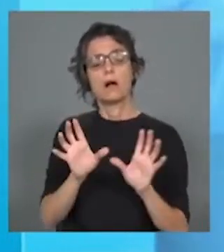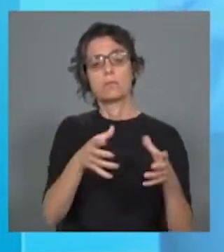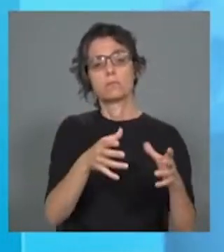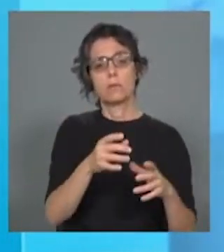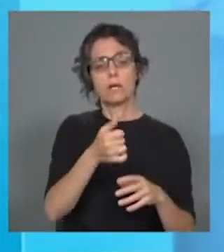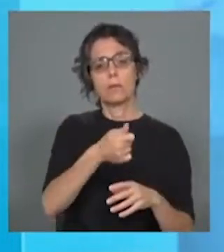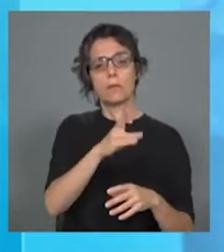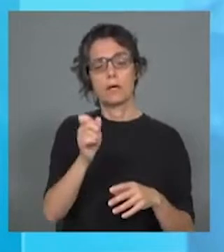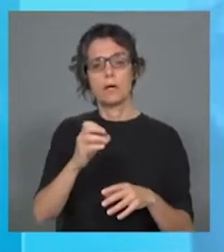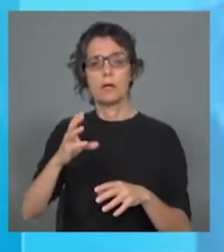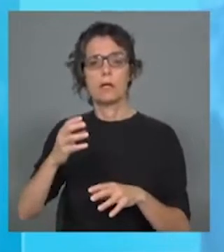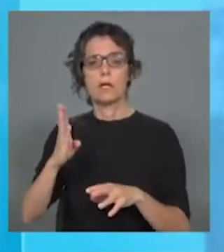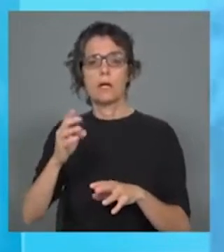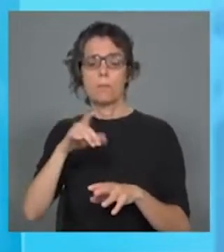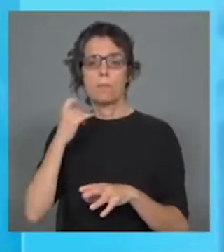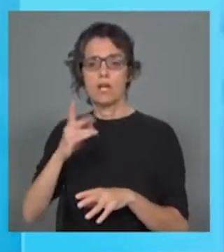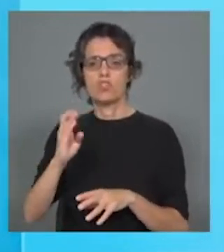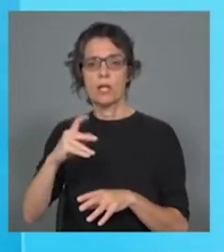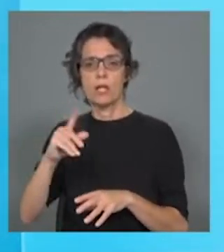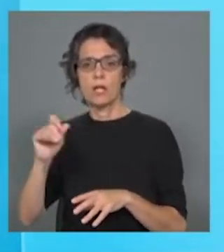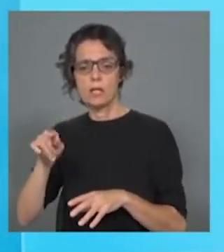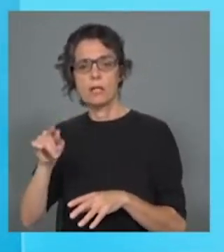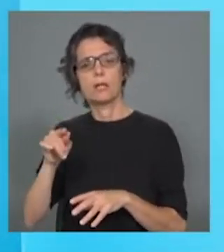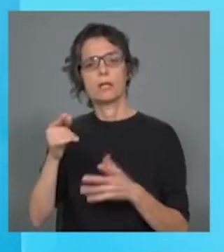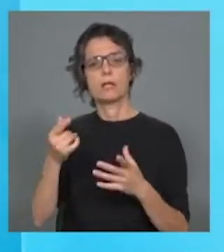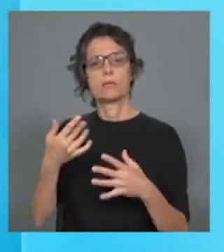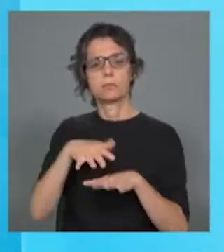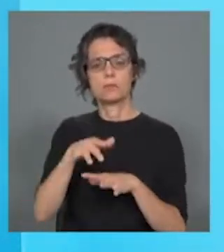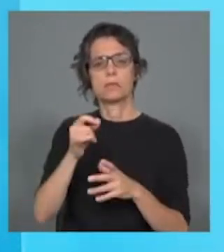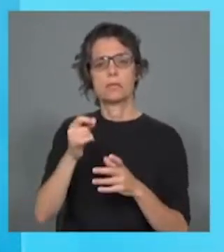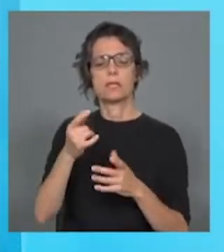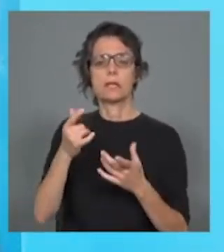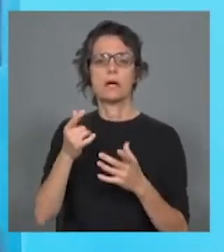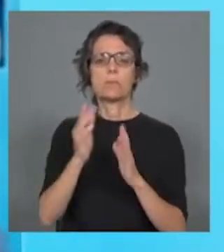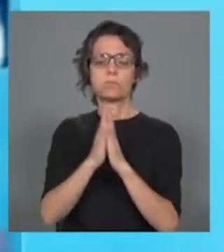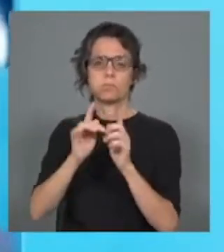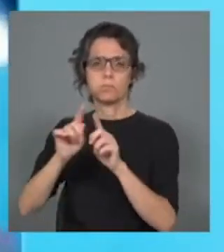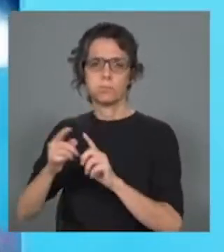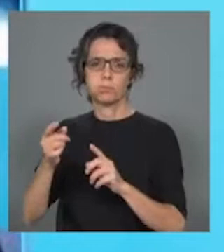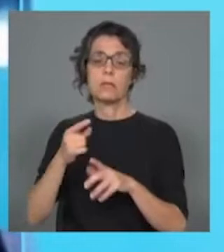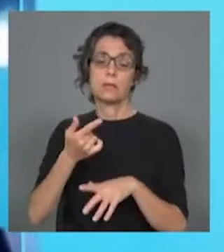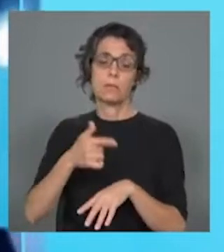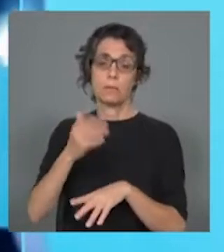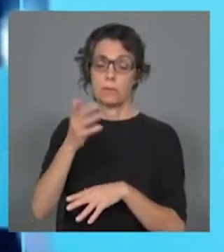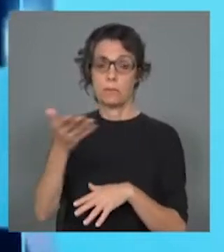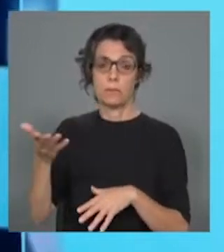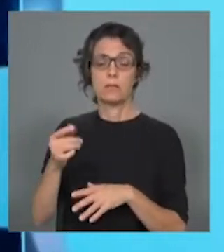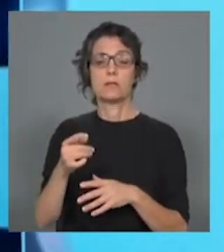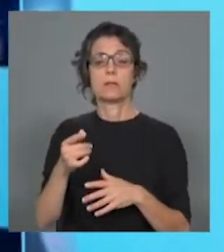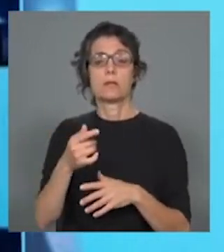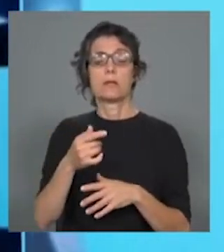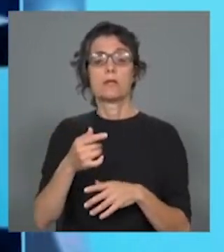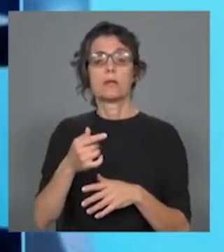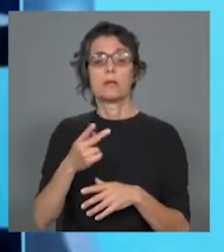integra a Comissão do Tempo de Emissão das Confissões Religiosas na RTP. Muito boa tarde, Padre